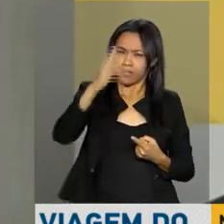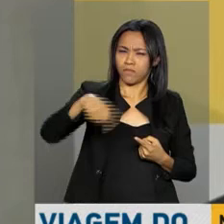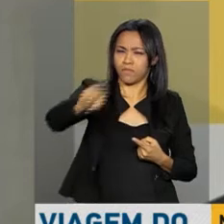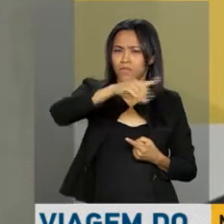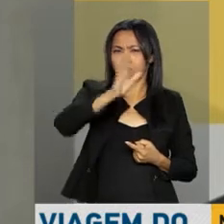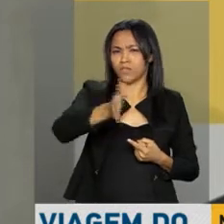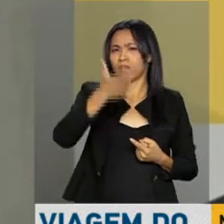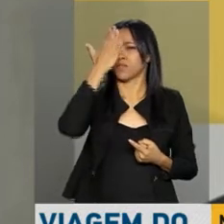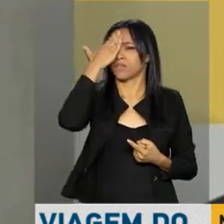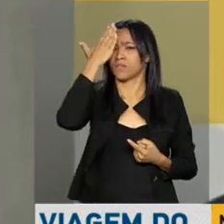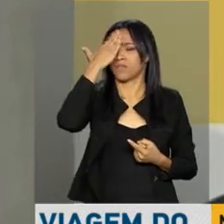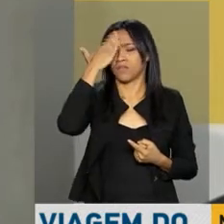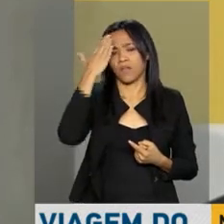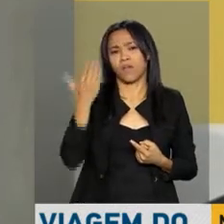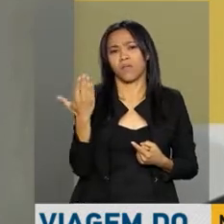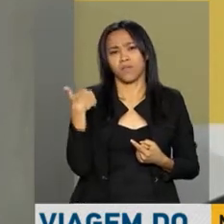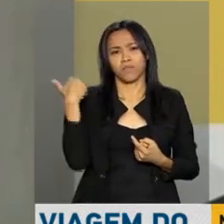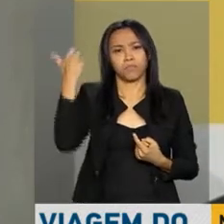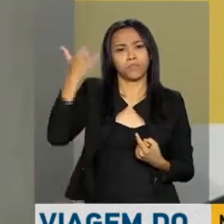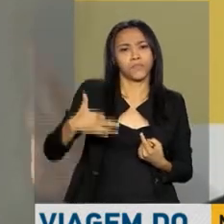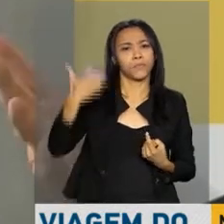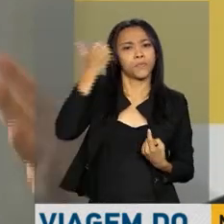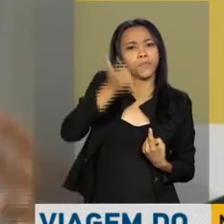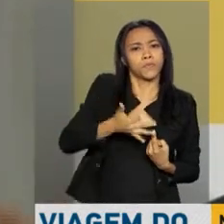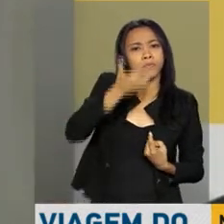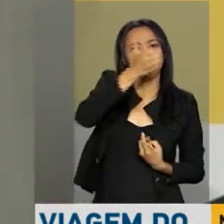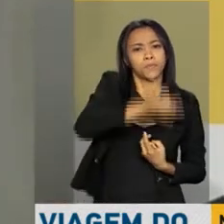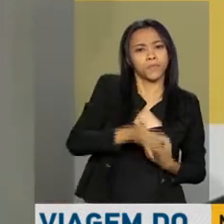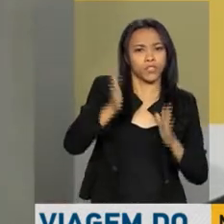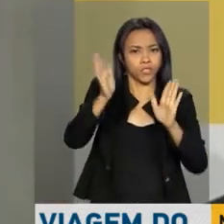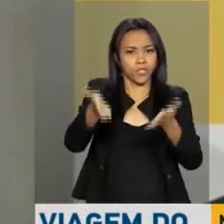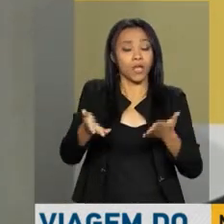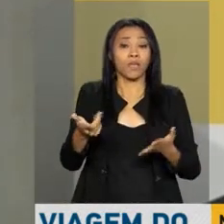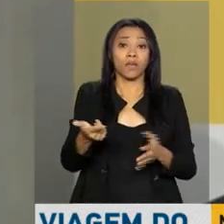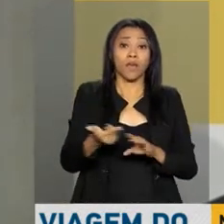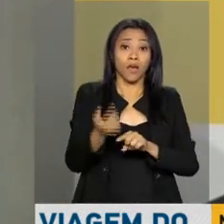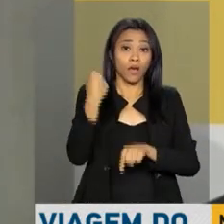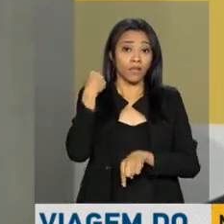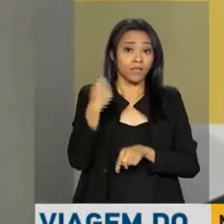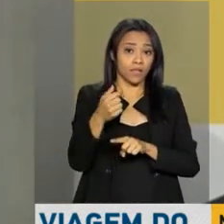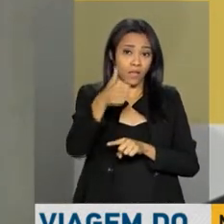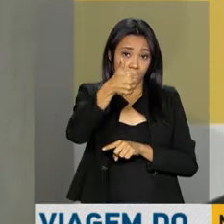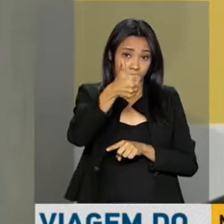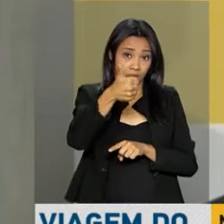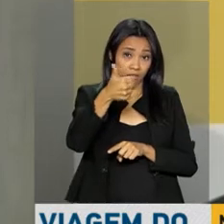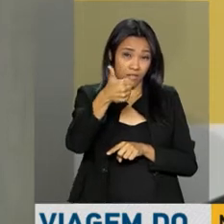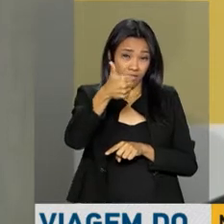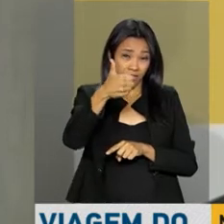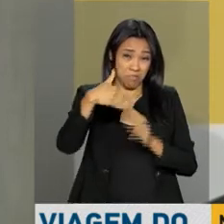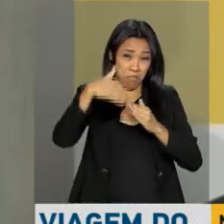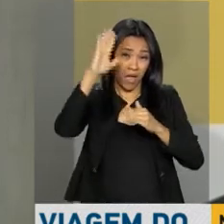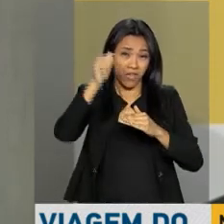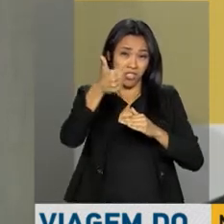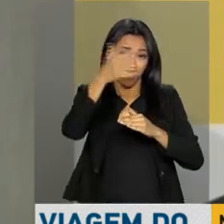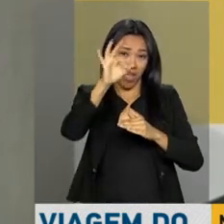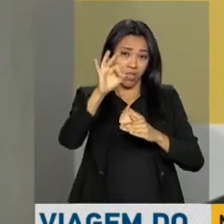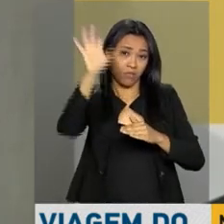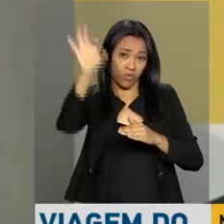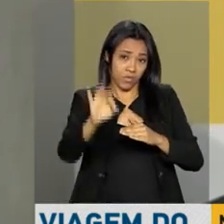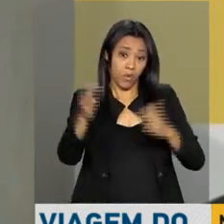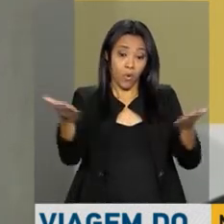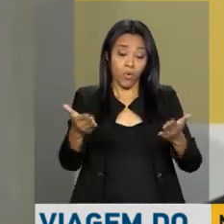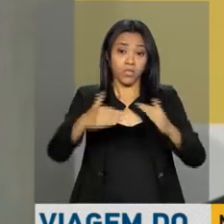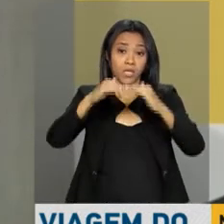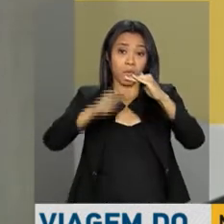ouvido aqui nos vários expositores e superava na margem de 10% hoje está abaixo de